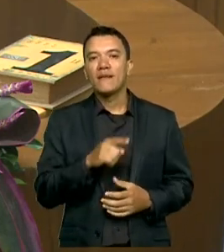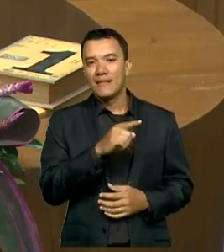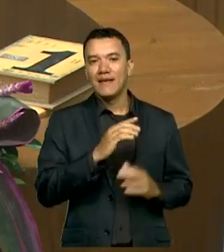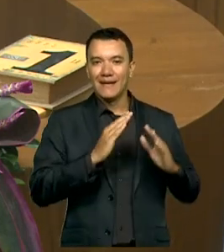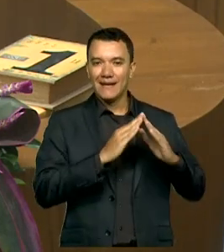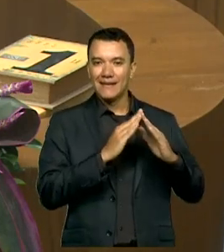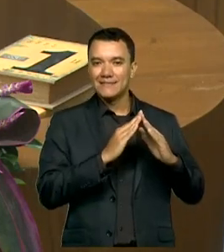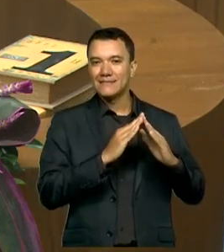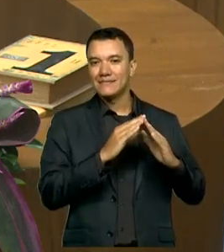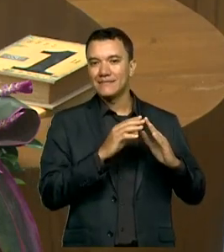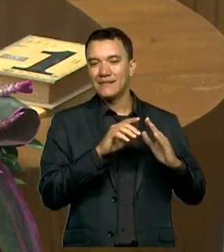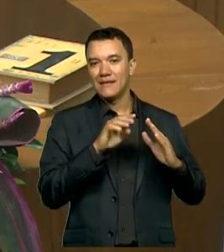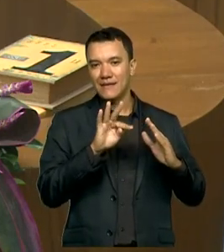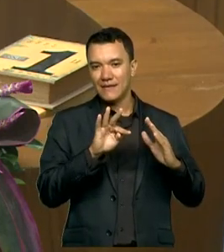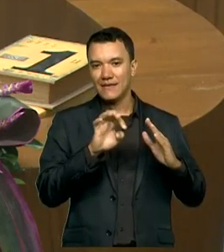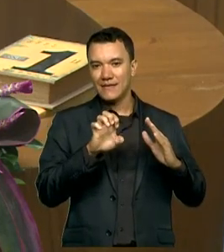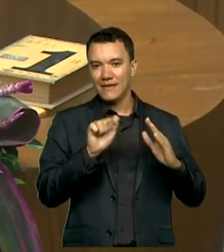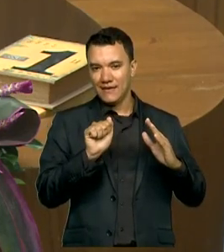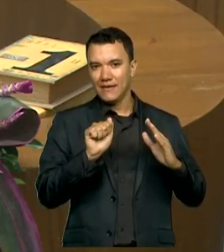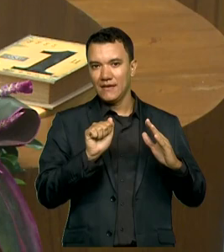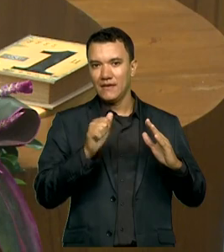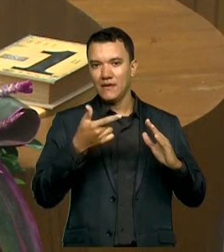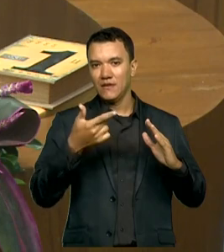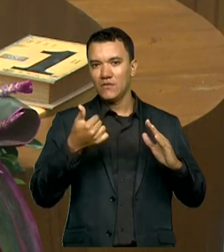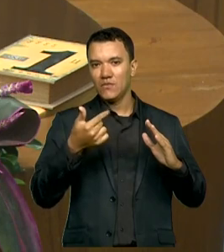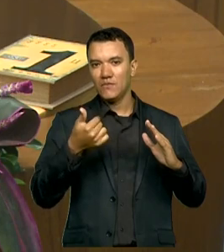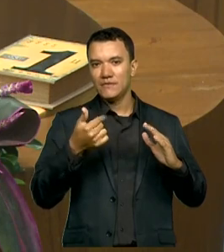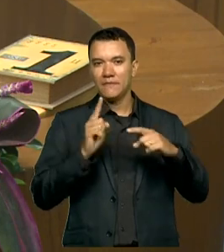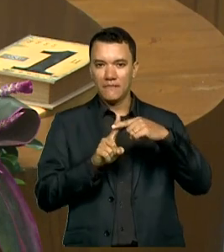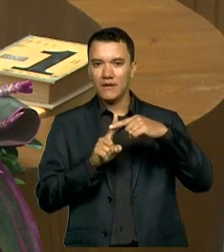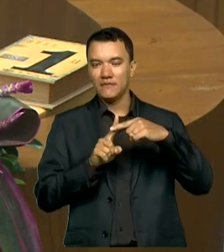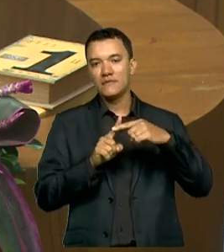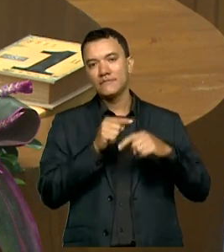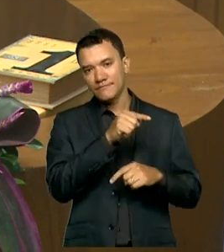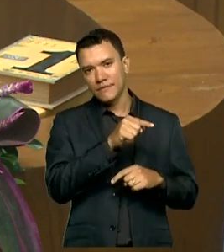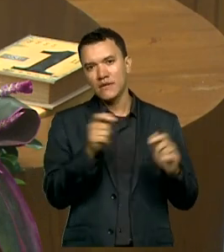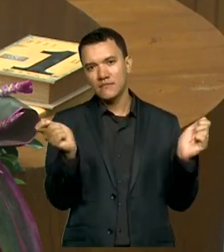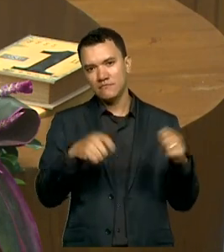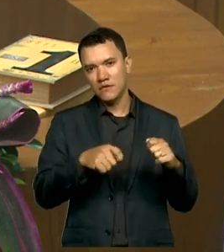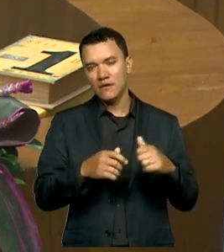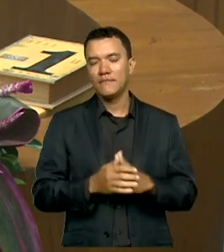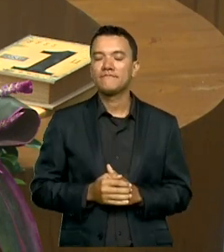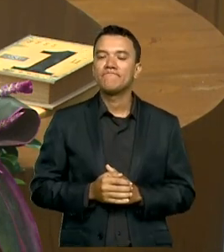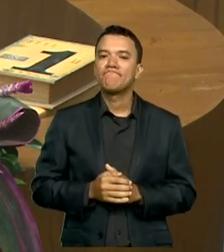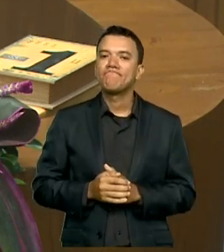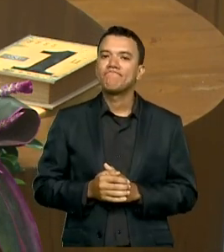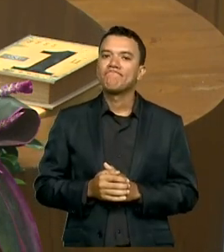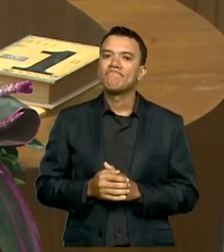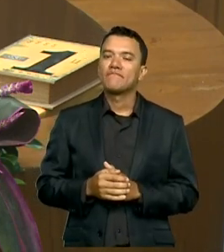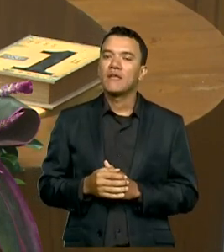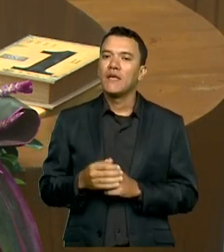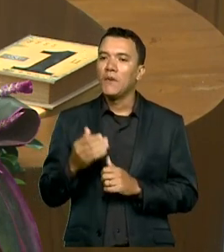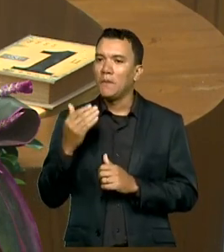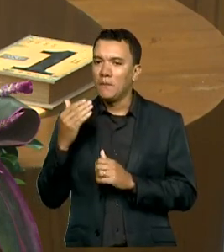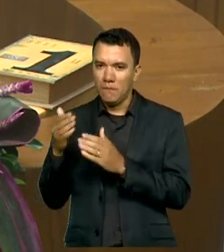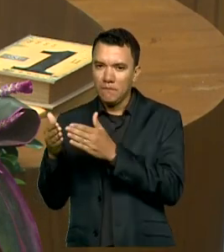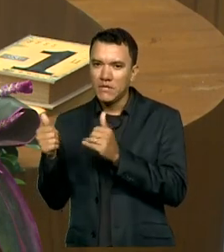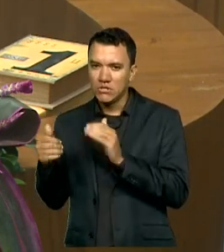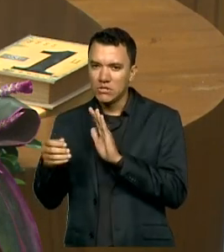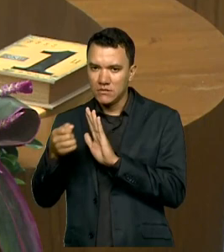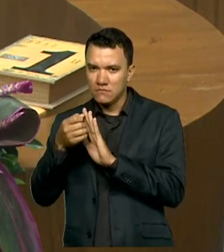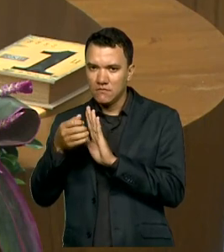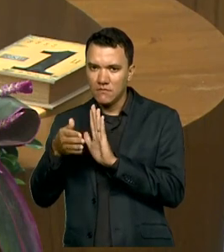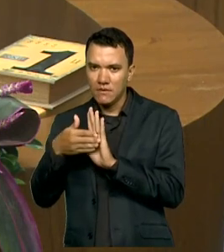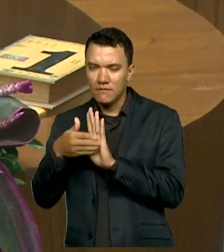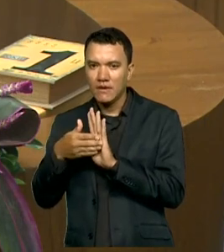TEA 12+. Fiz essa indicação ainda em abril de 2023,